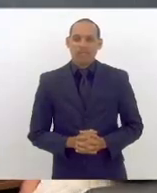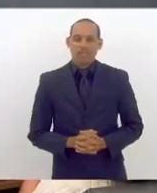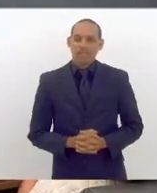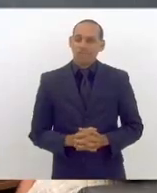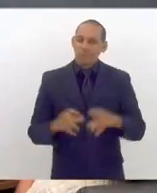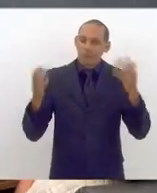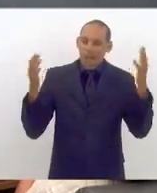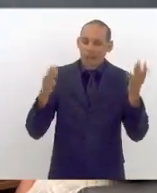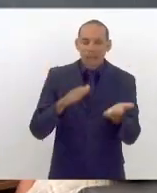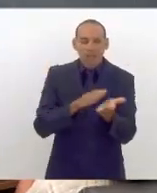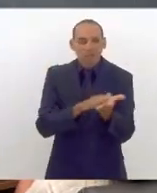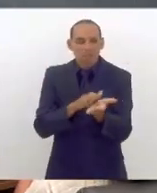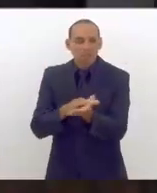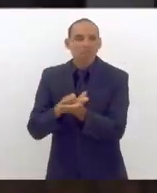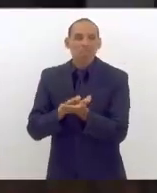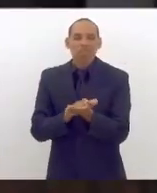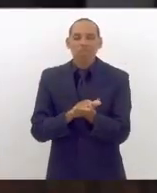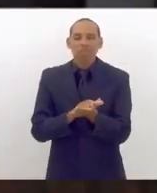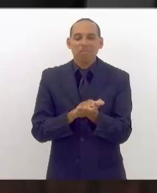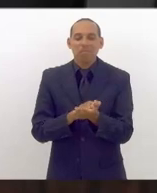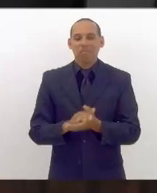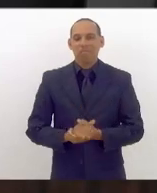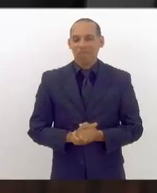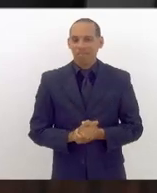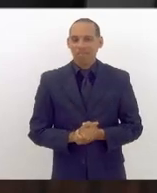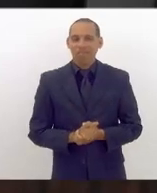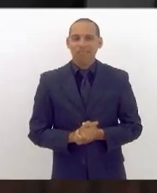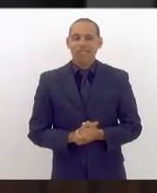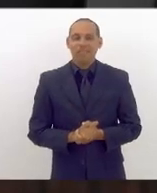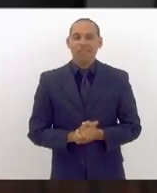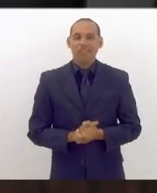Parabéns gostaria de